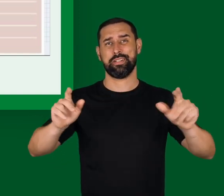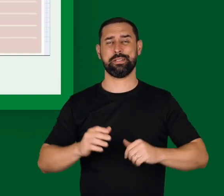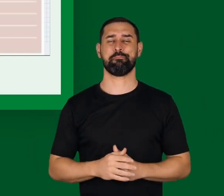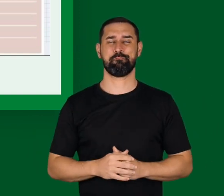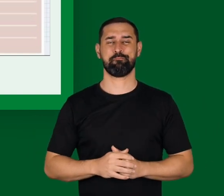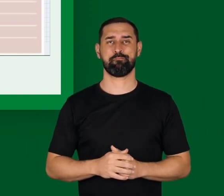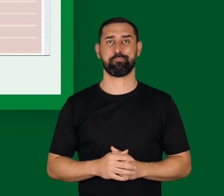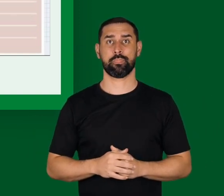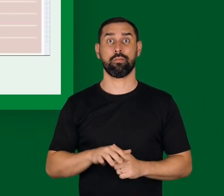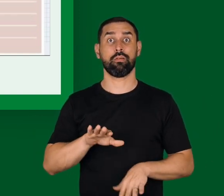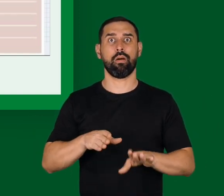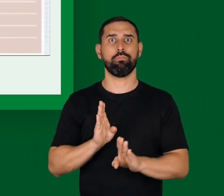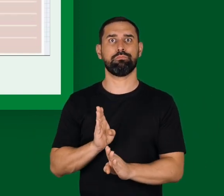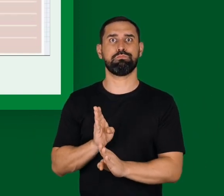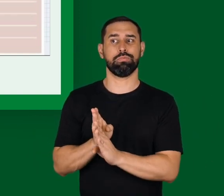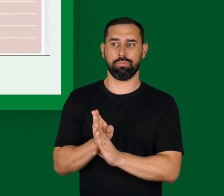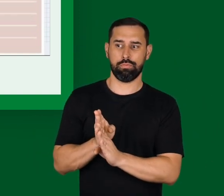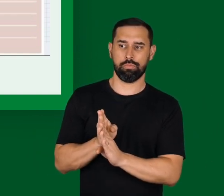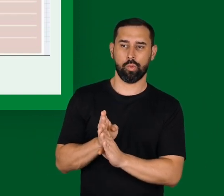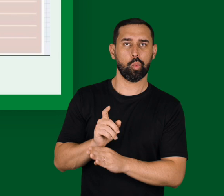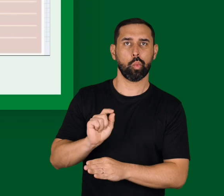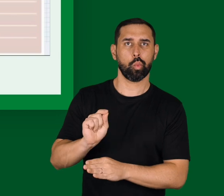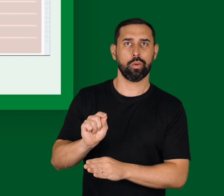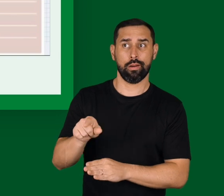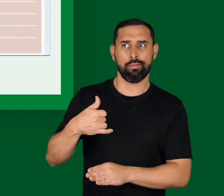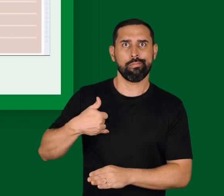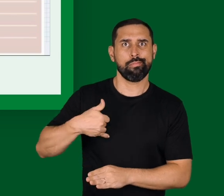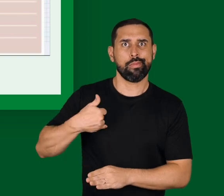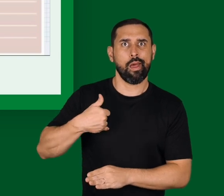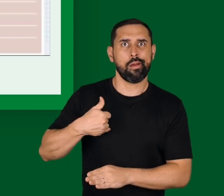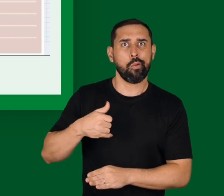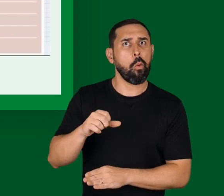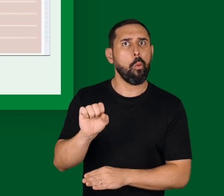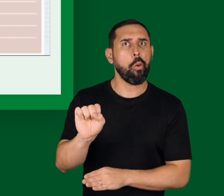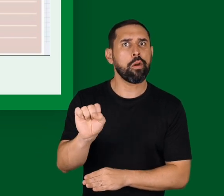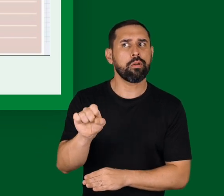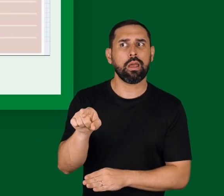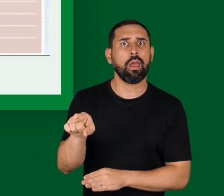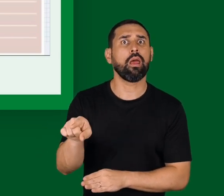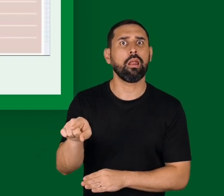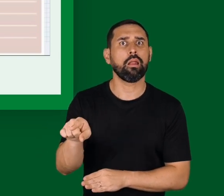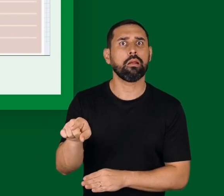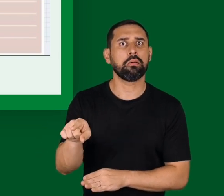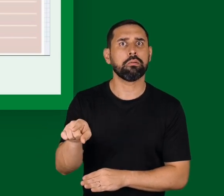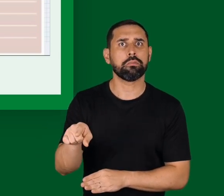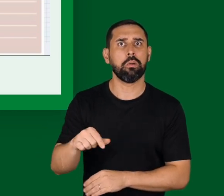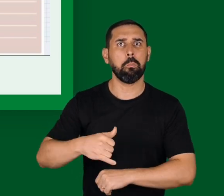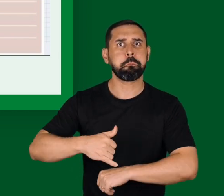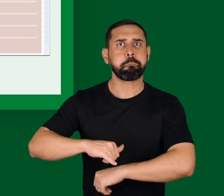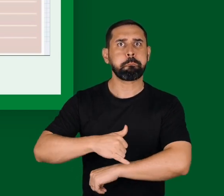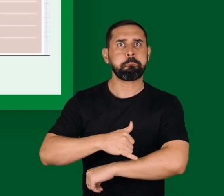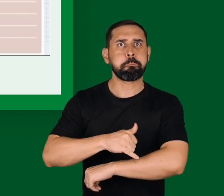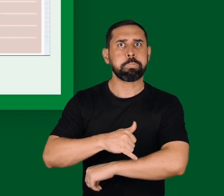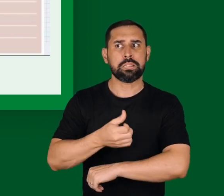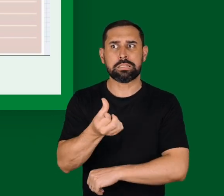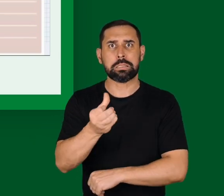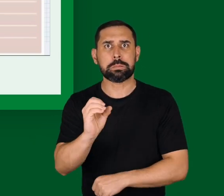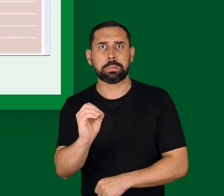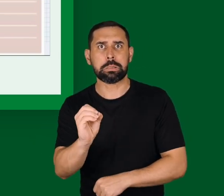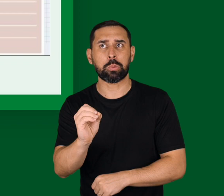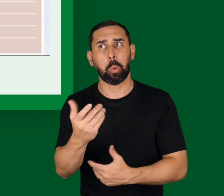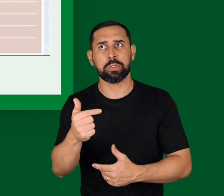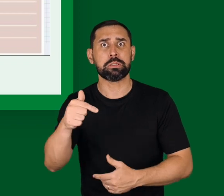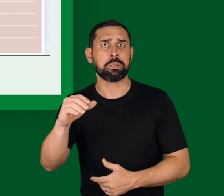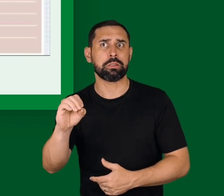é importante lembrar que a gente pode, às vezes, se deparar com uma criança de 8 anos que pesa 60 quilos, 70 quilos,